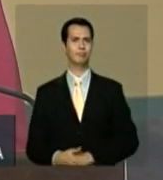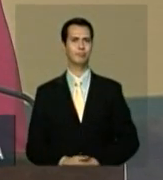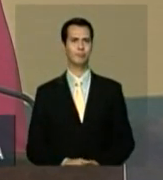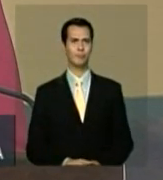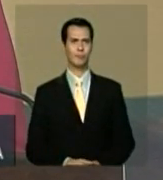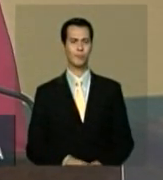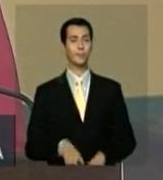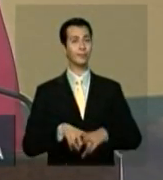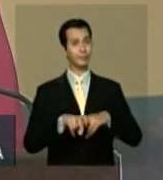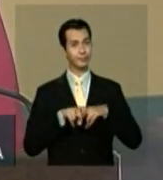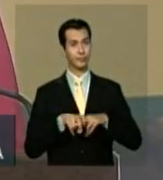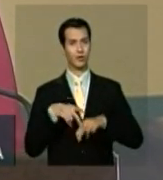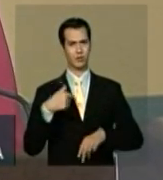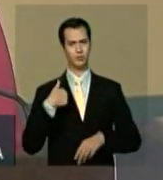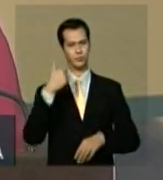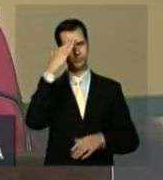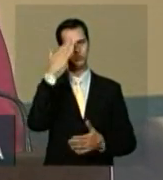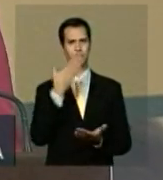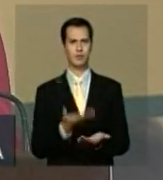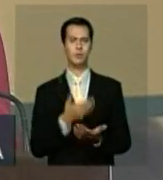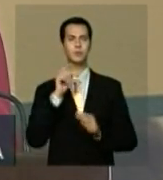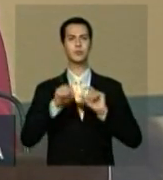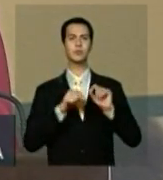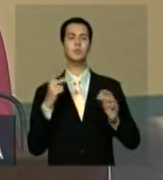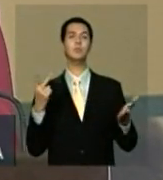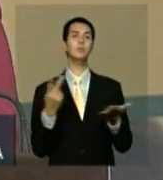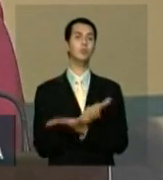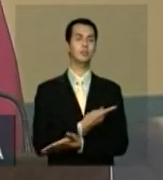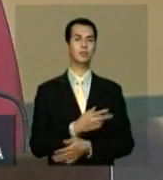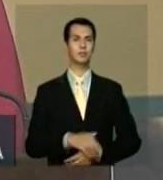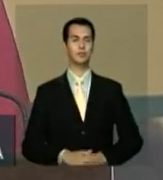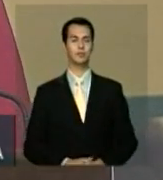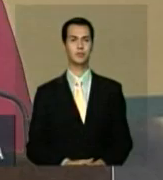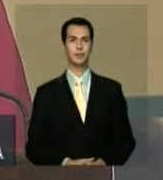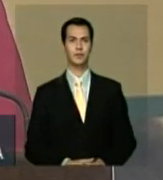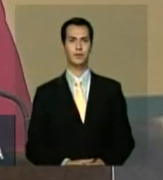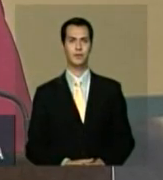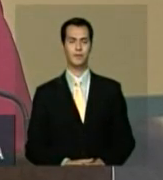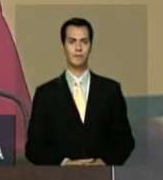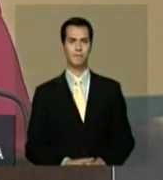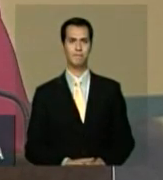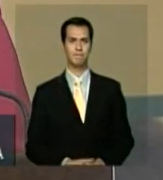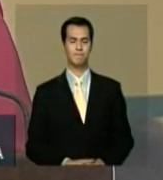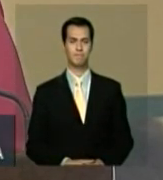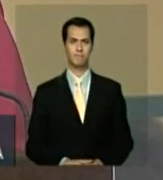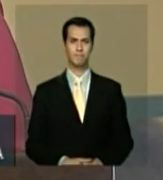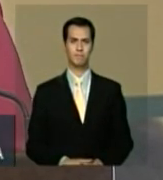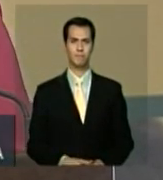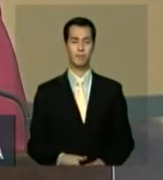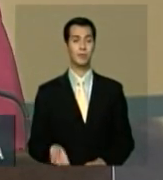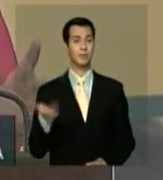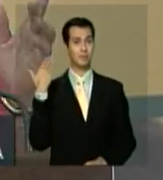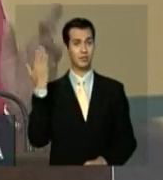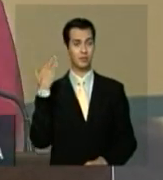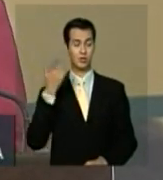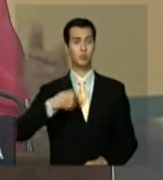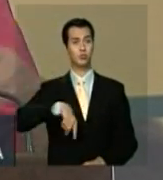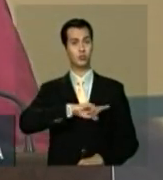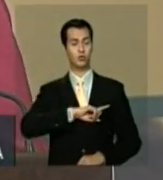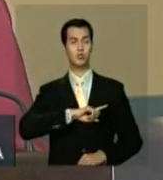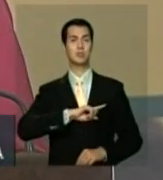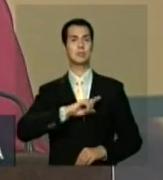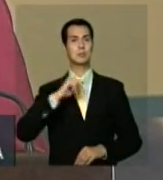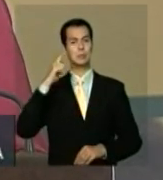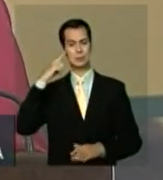eu eu acredito que uma coisa ocorreu quando nós mudamos o modelo para o modelo